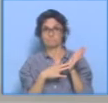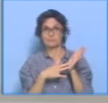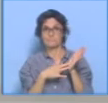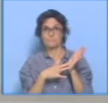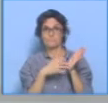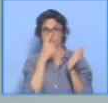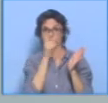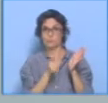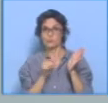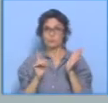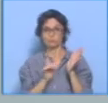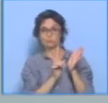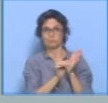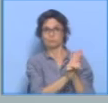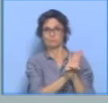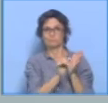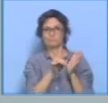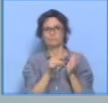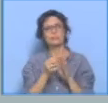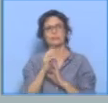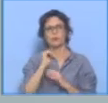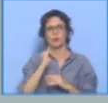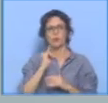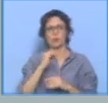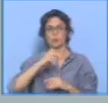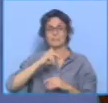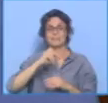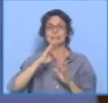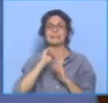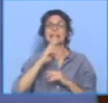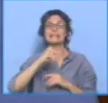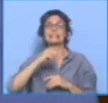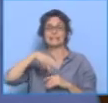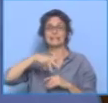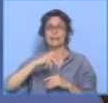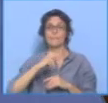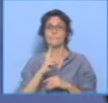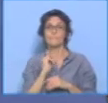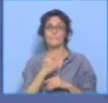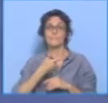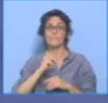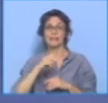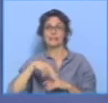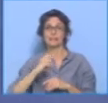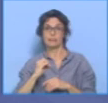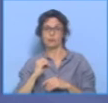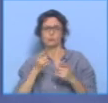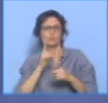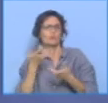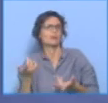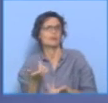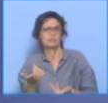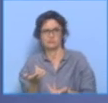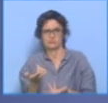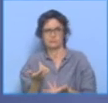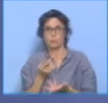logo saber o que significa ser samaritano no mundo judaico. Exatamente, porque nós dizemos parábola do bom samaritano, mas para o judeu não era bom, era